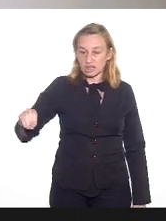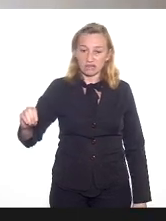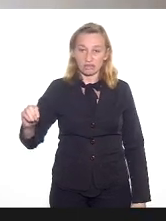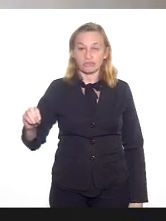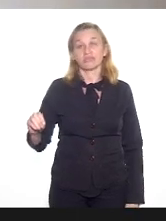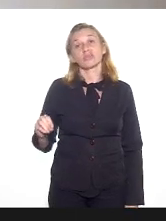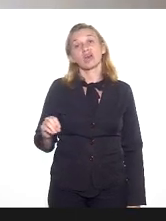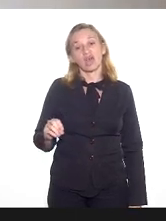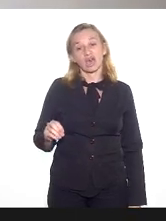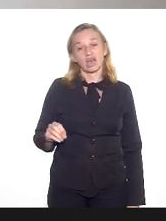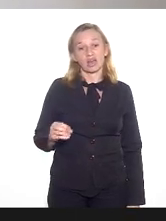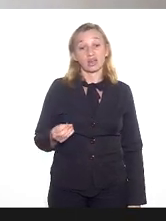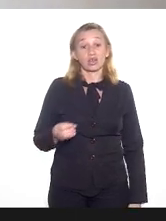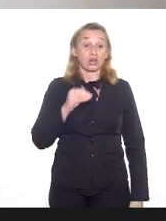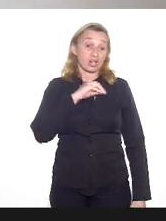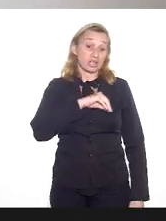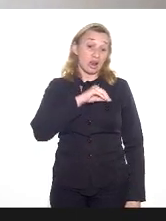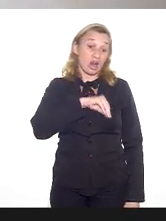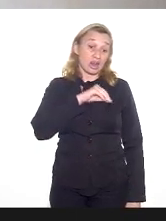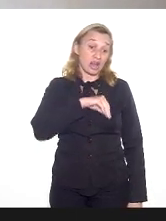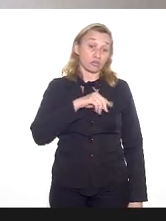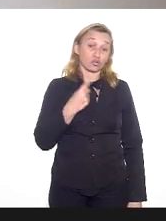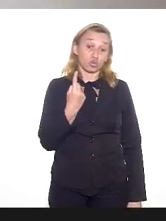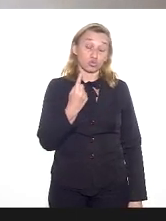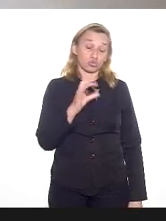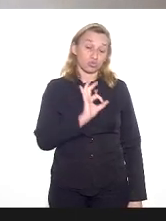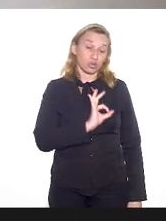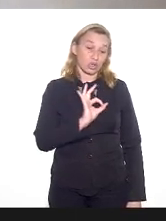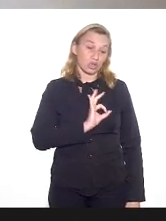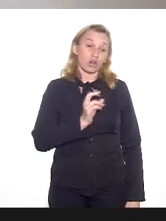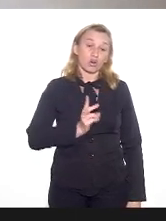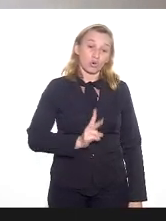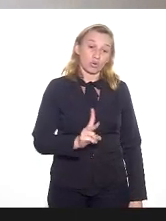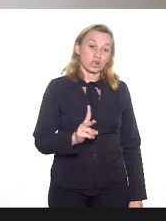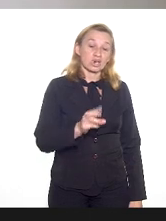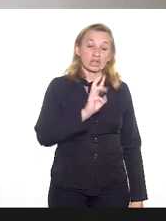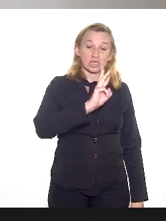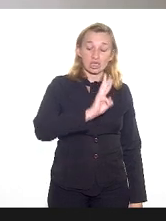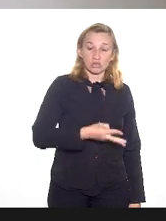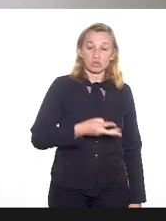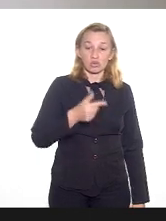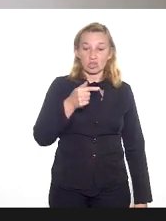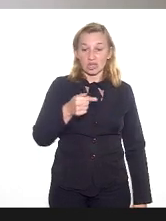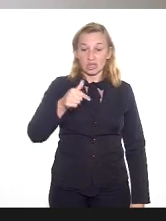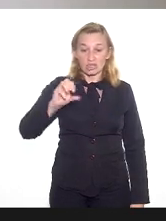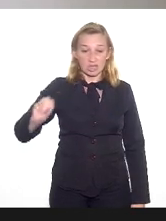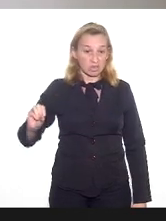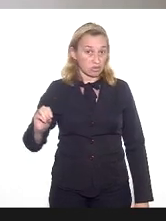Estado. A média salarial de um policial continua sendo R$ 3.700.